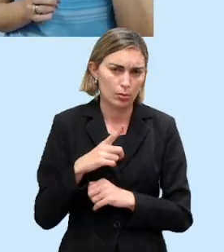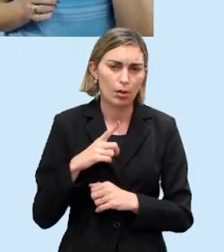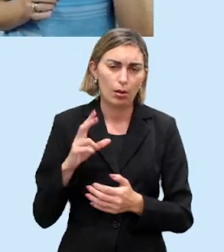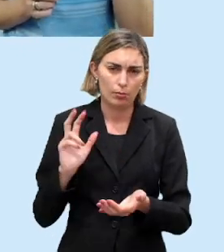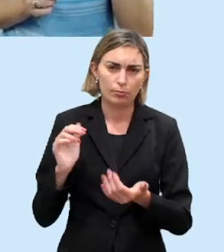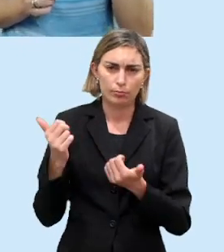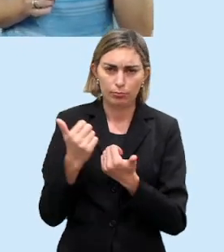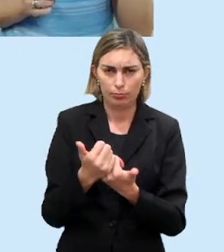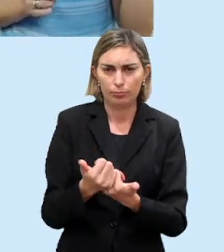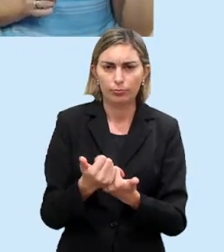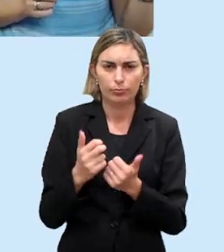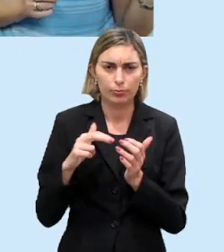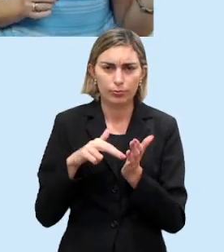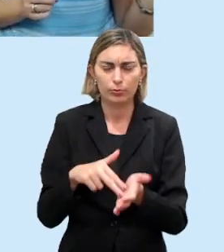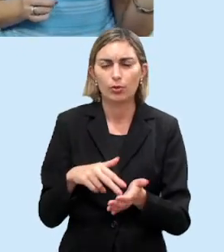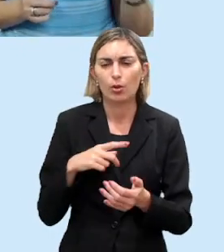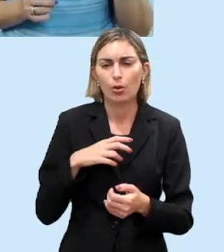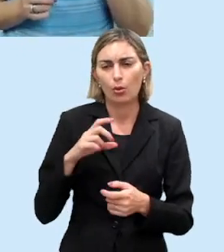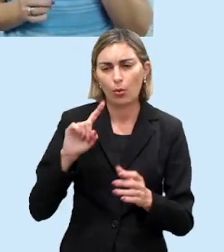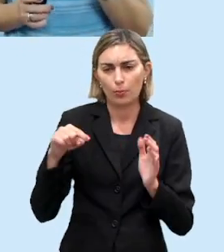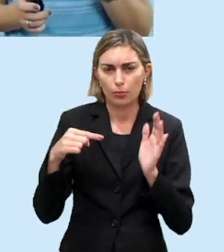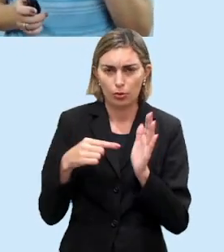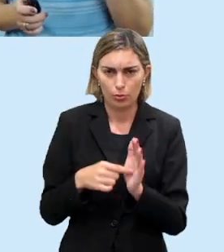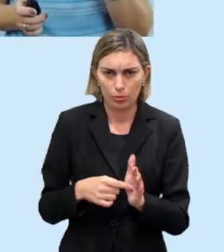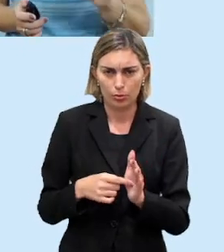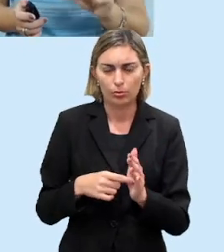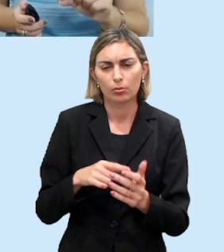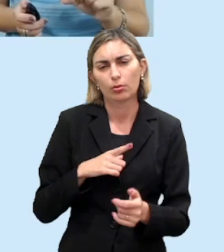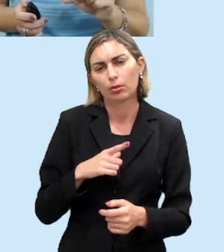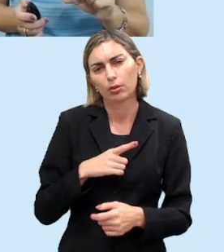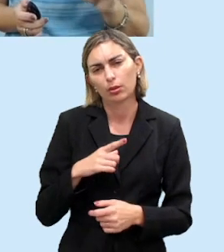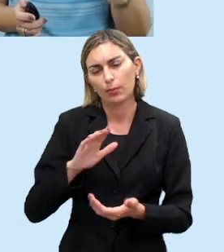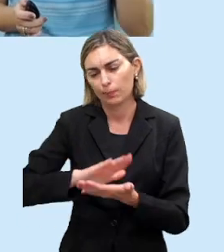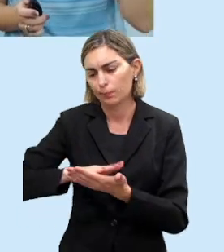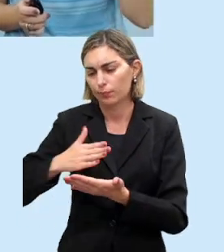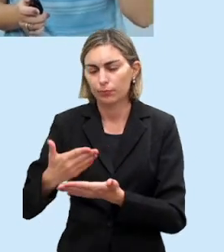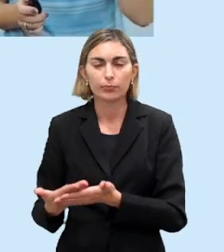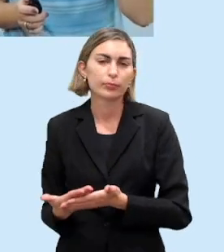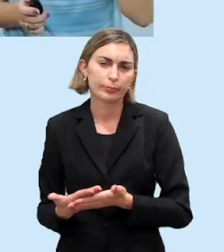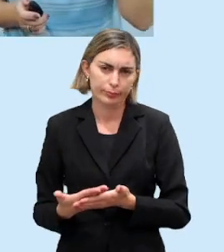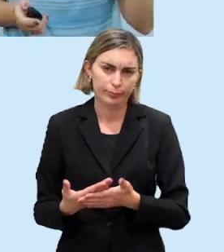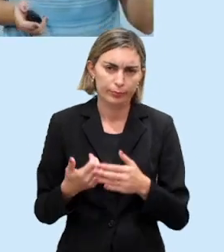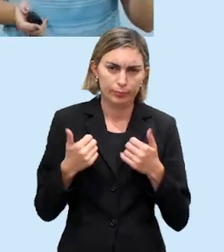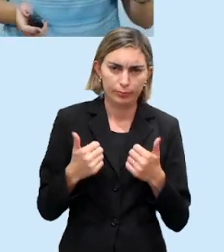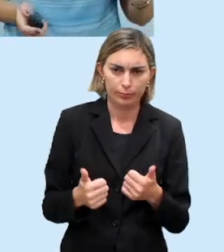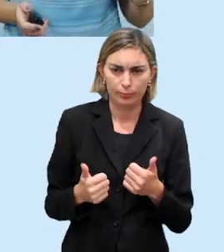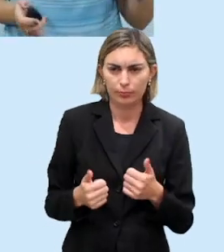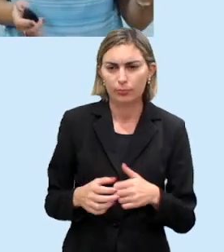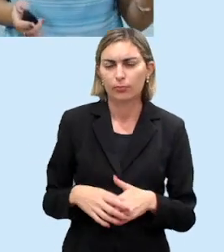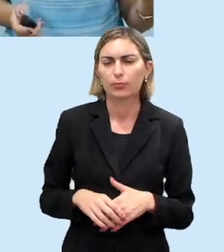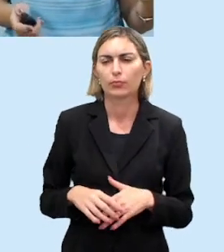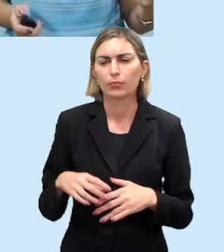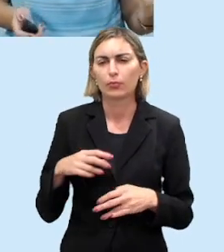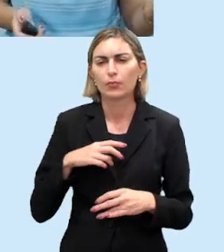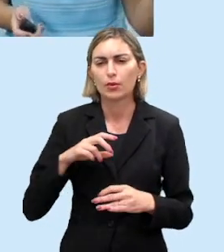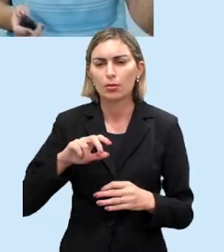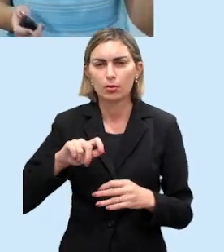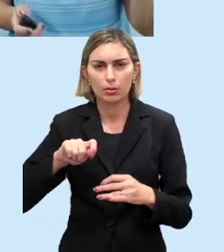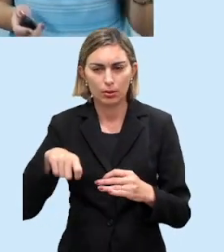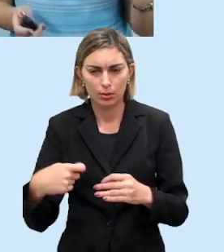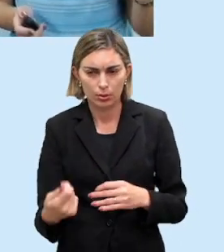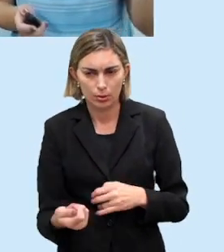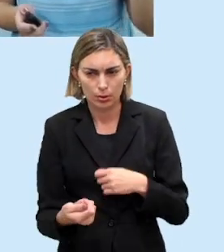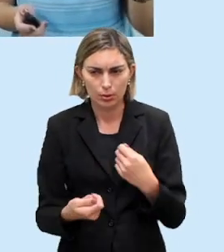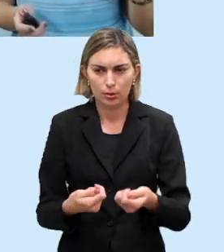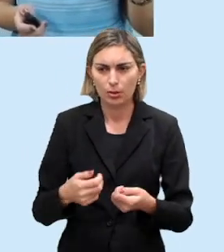representante, pelo objeto e pelo interpretante, tá bom? O signo, ele